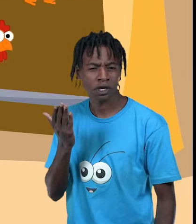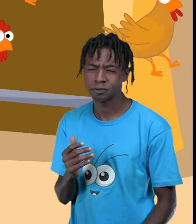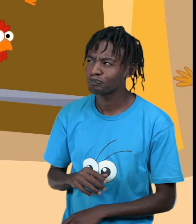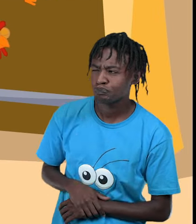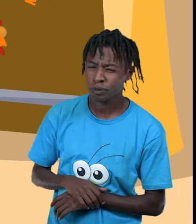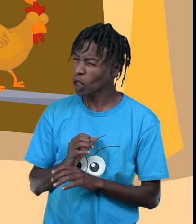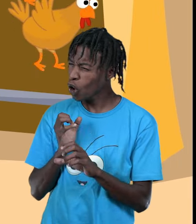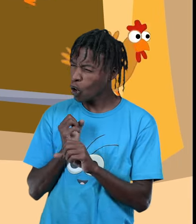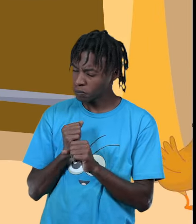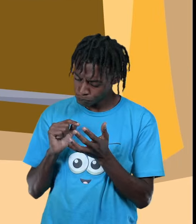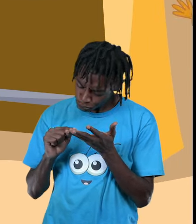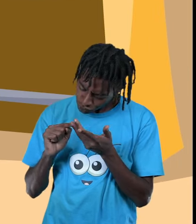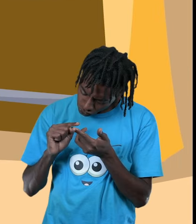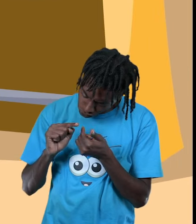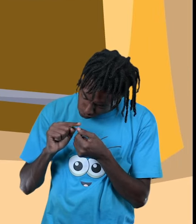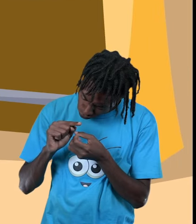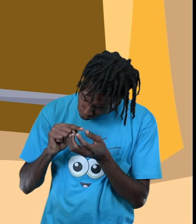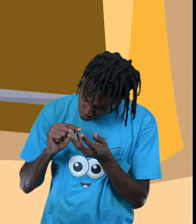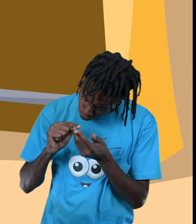Mariana conta seis